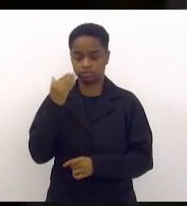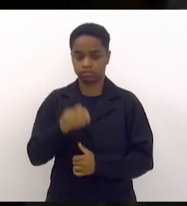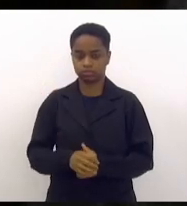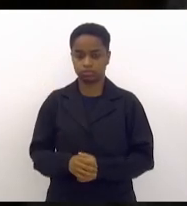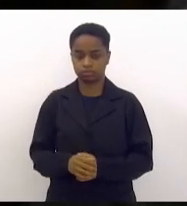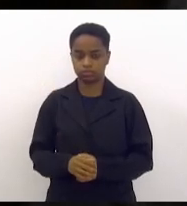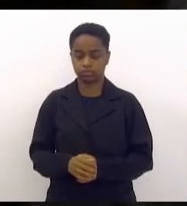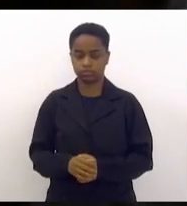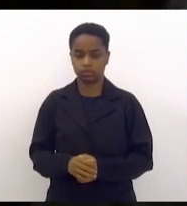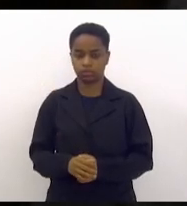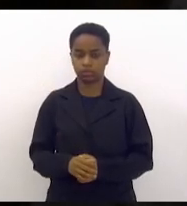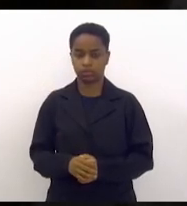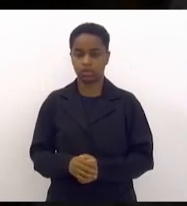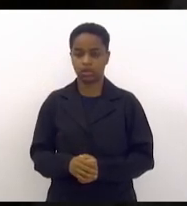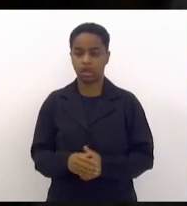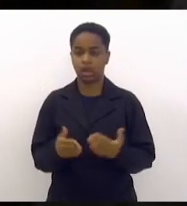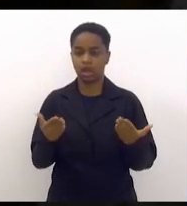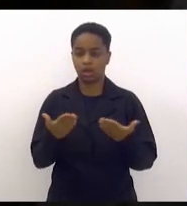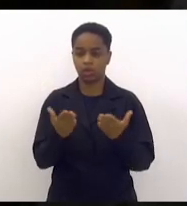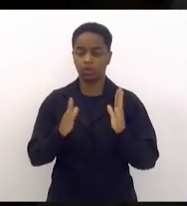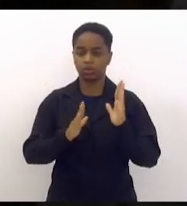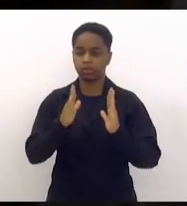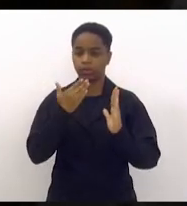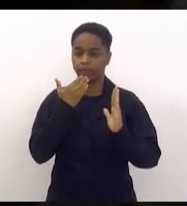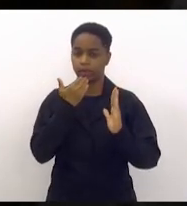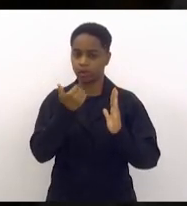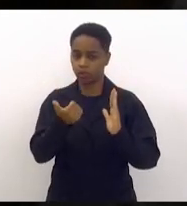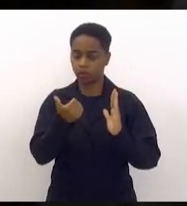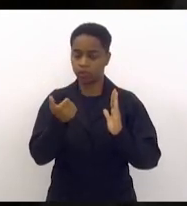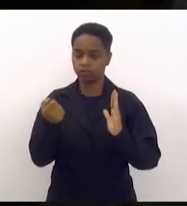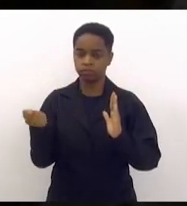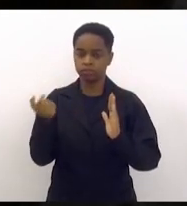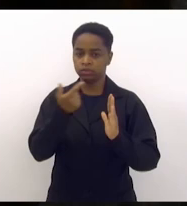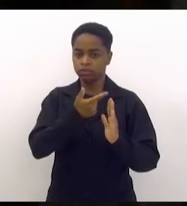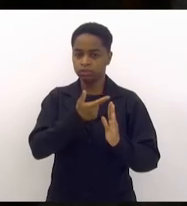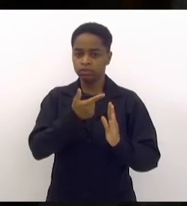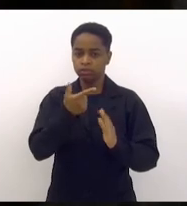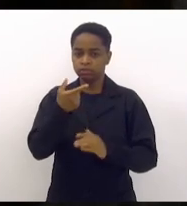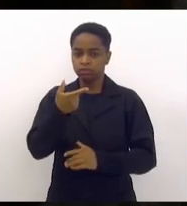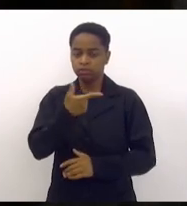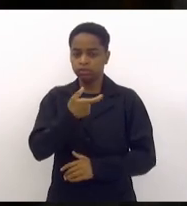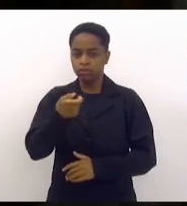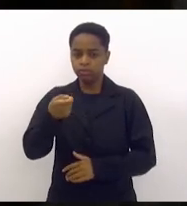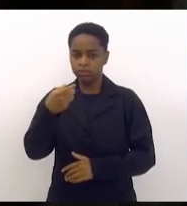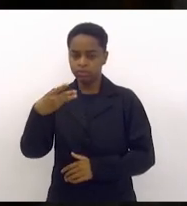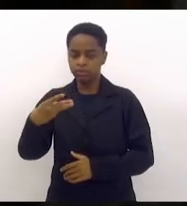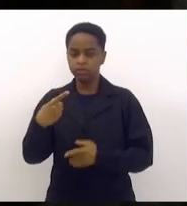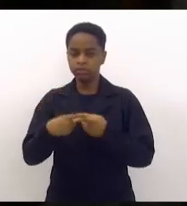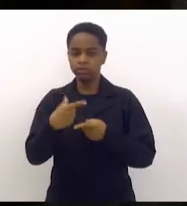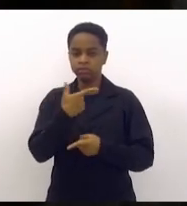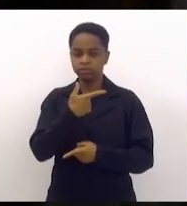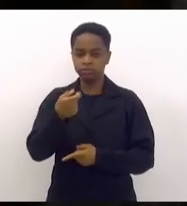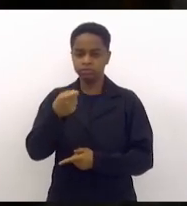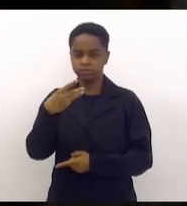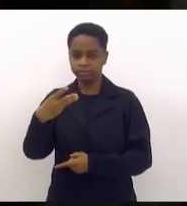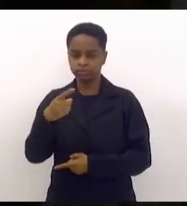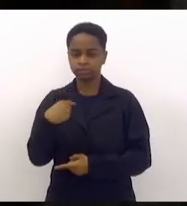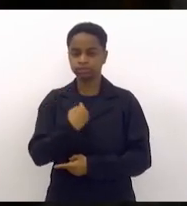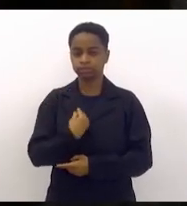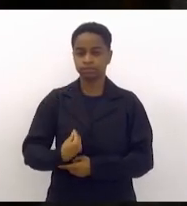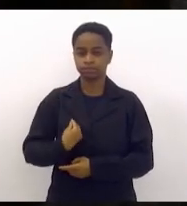que a gente estava numa situação melhor agora do que nós estávamos aí em 2003 porque em 2003 nós viamos um período